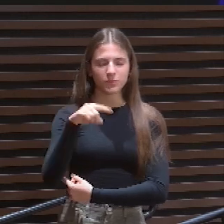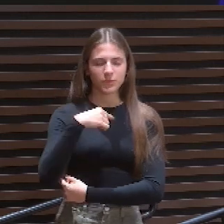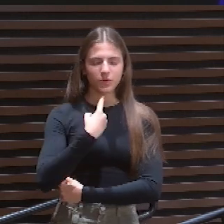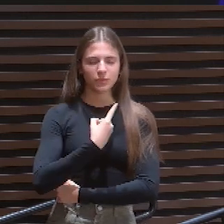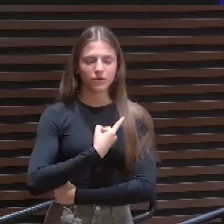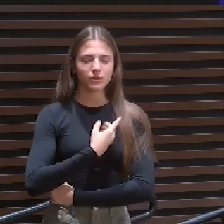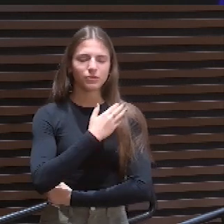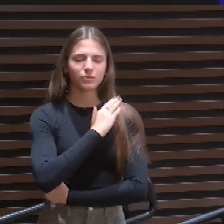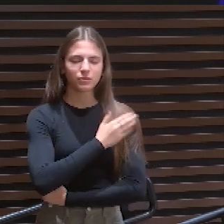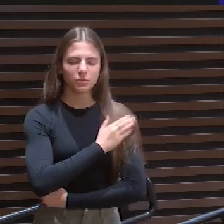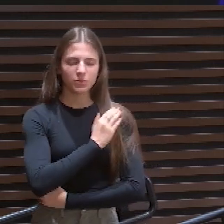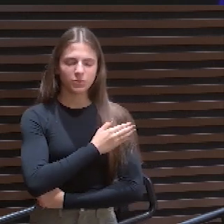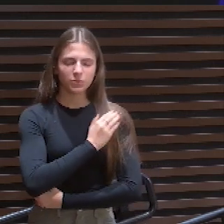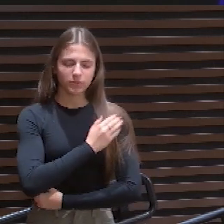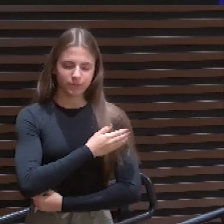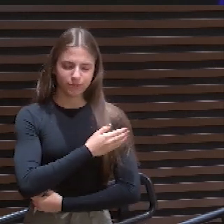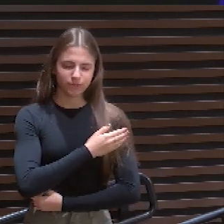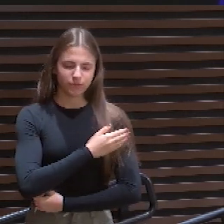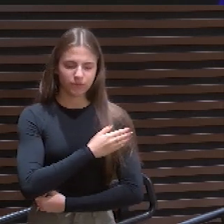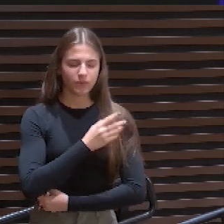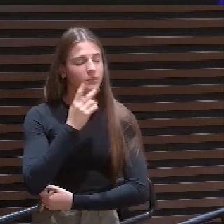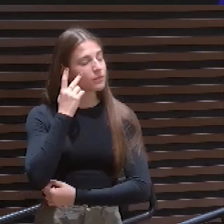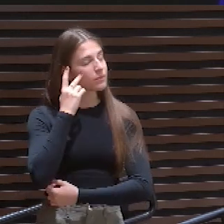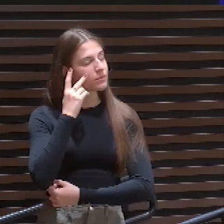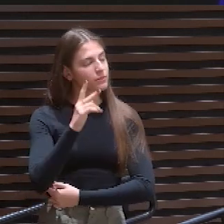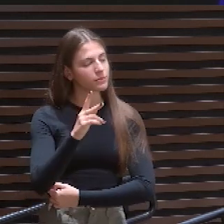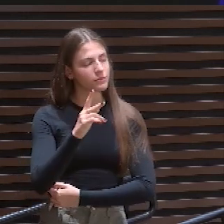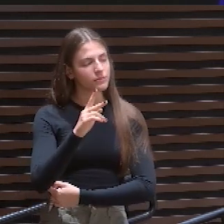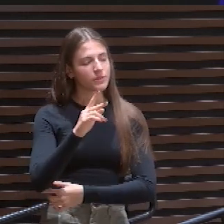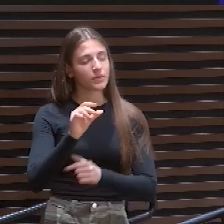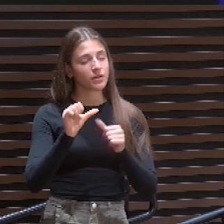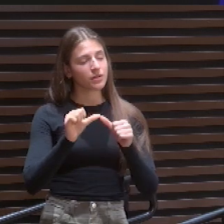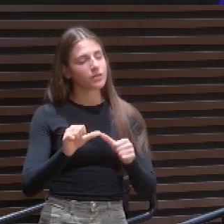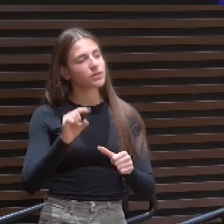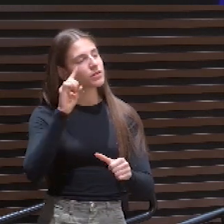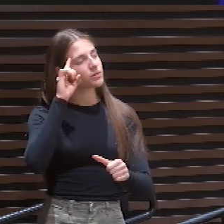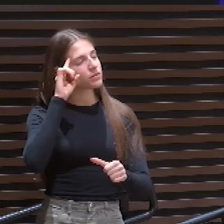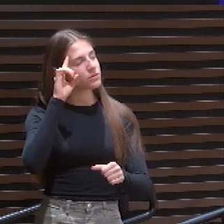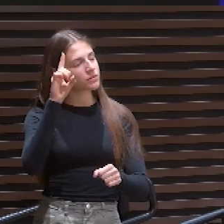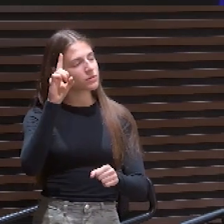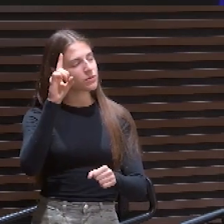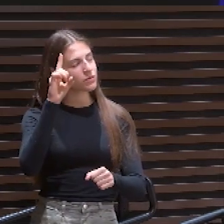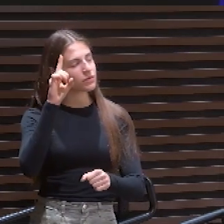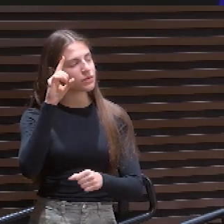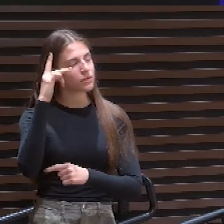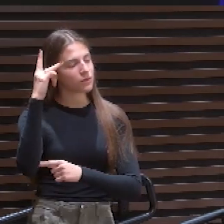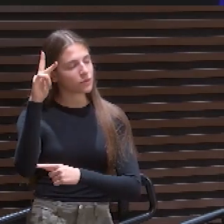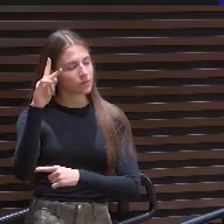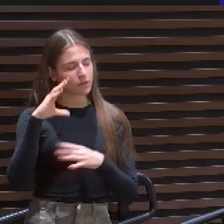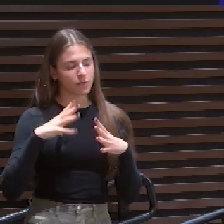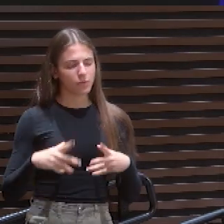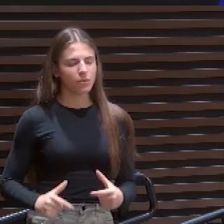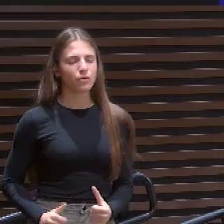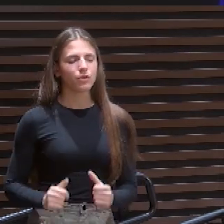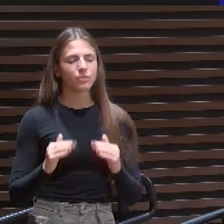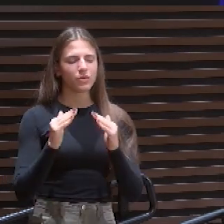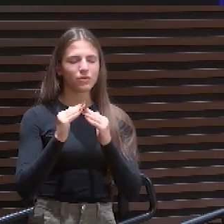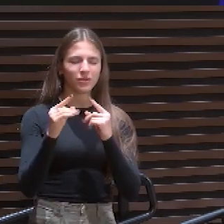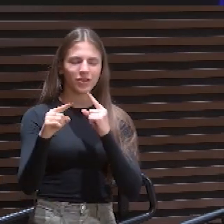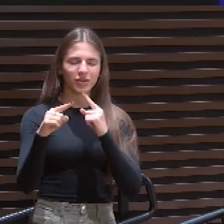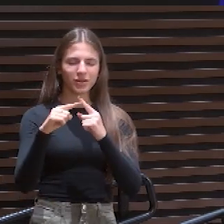nossos corações, ó Pai. Para que nesse dia, Senhor, o teu corpo, a tua igreja